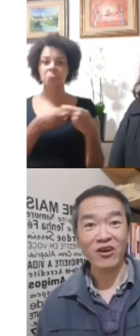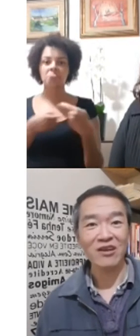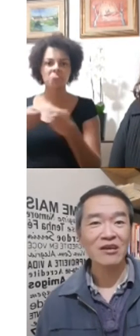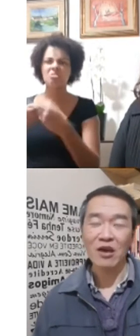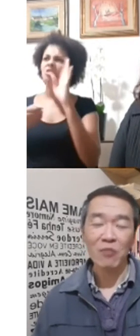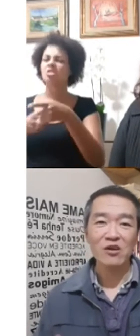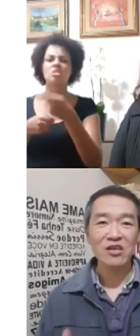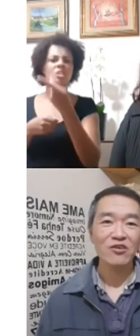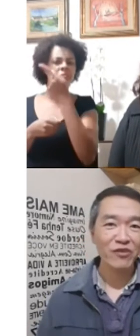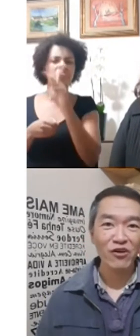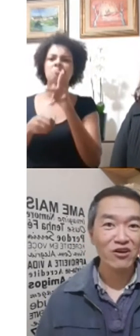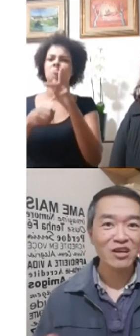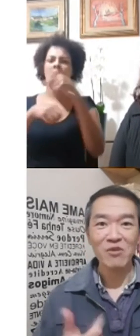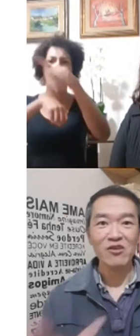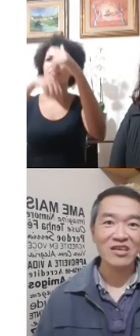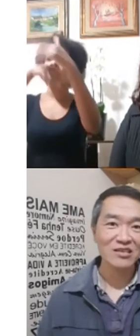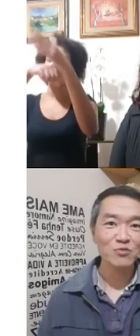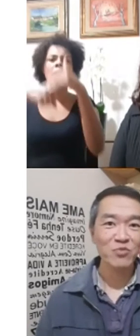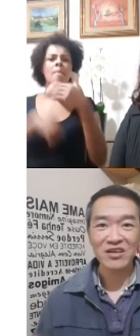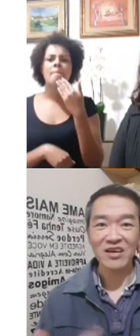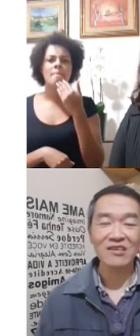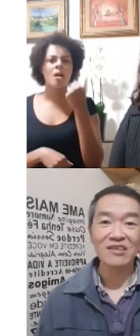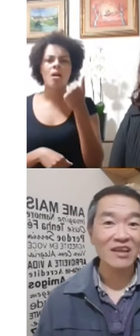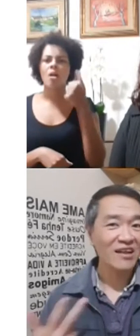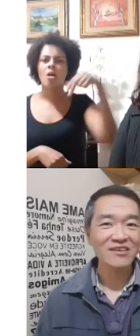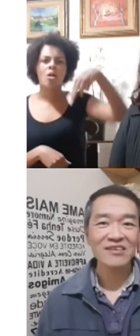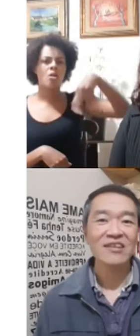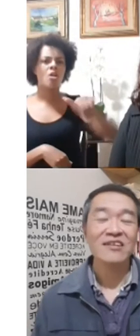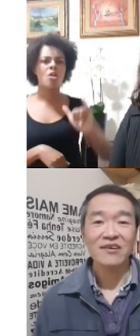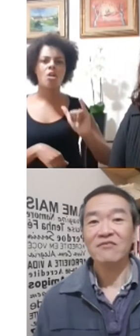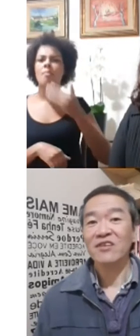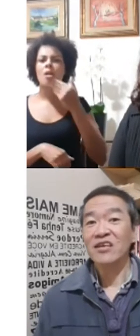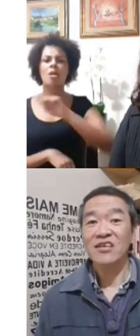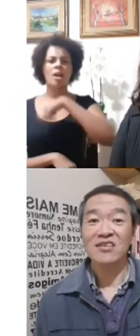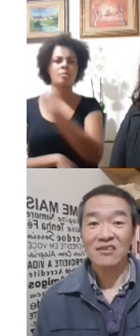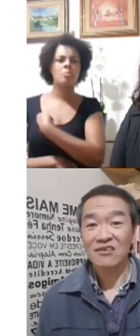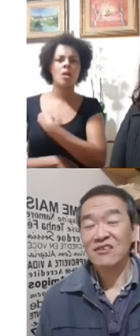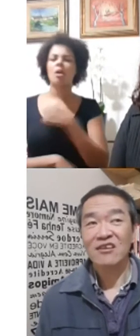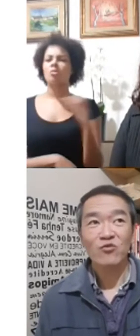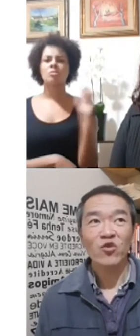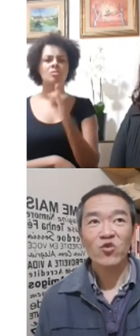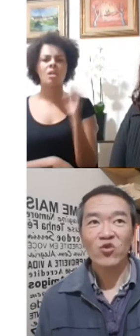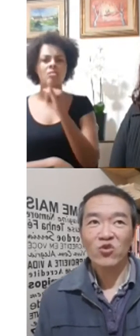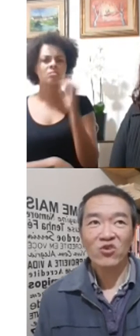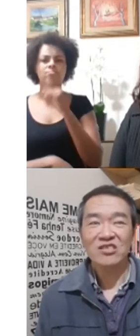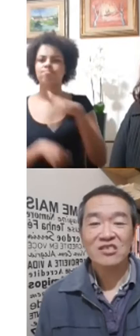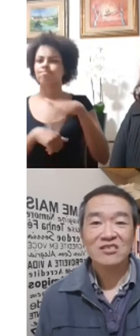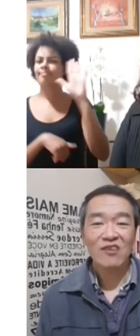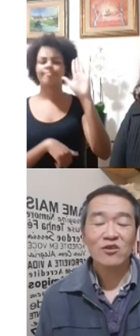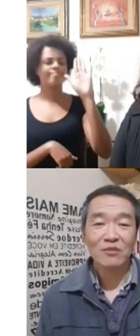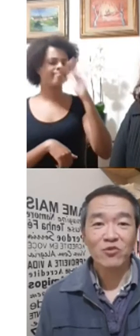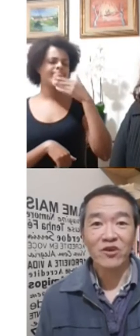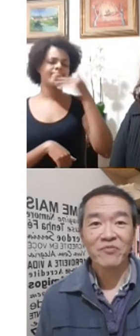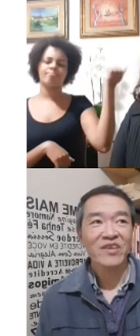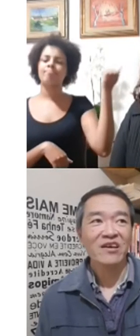lá fora, é melhor que Nova York, é melhor que a Espanha, que a Itália, né? E então a gente